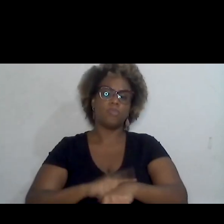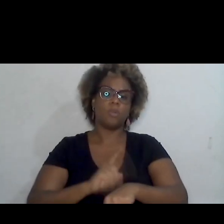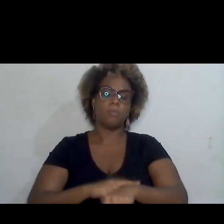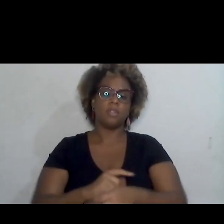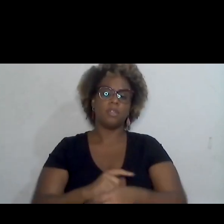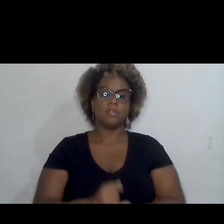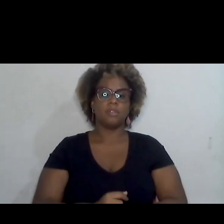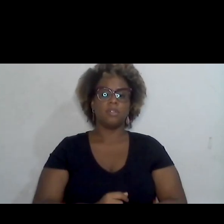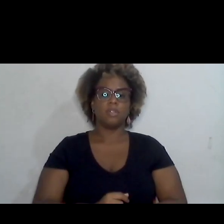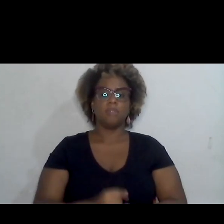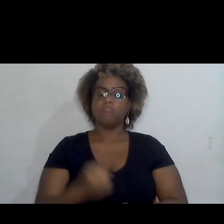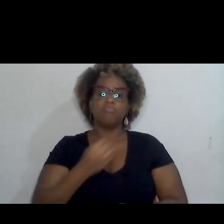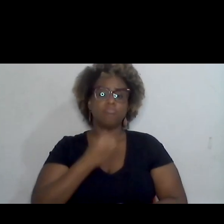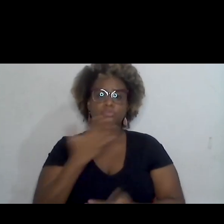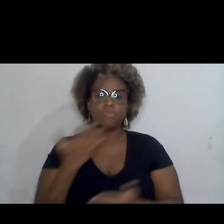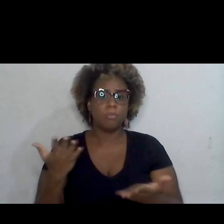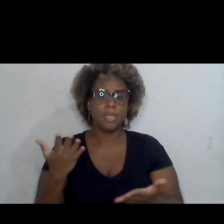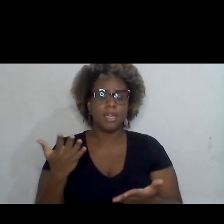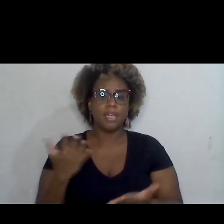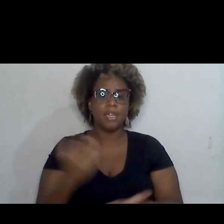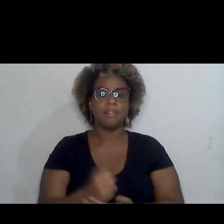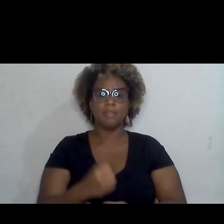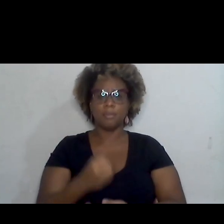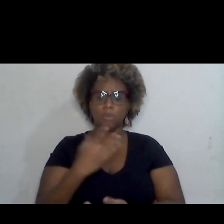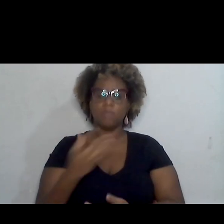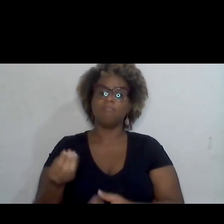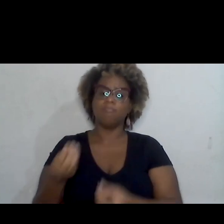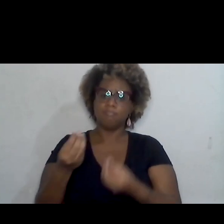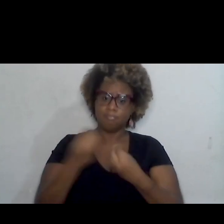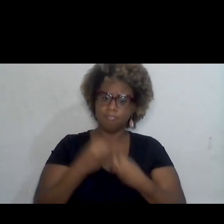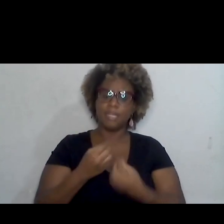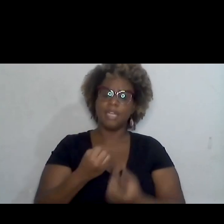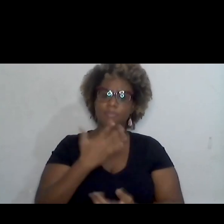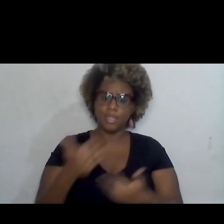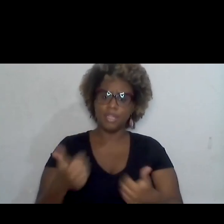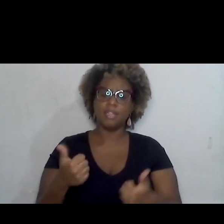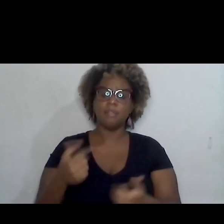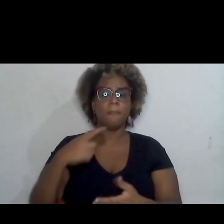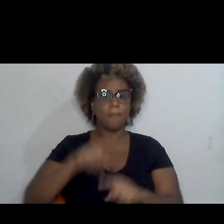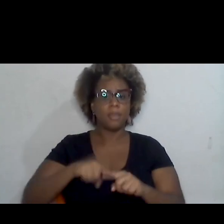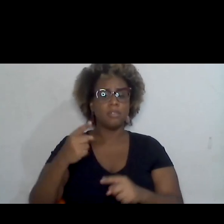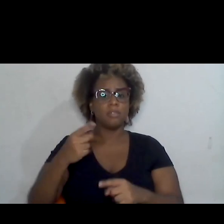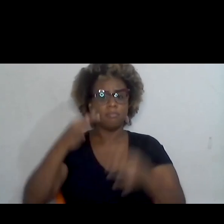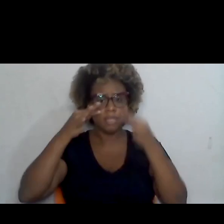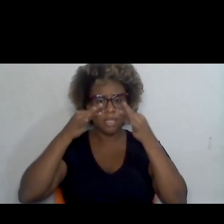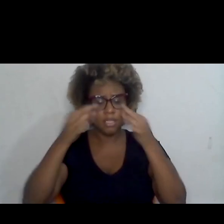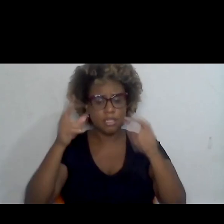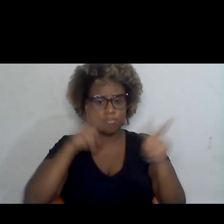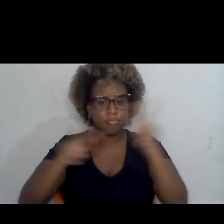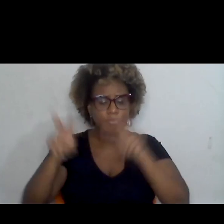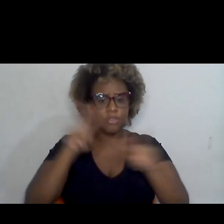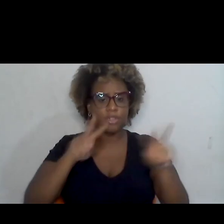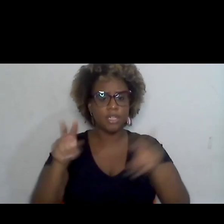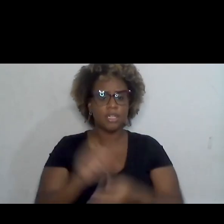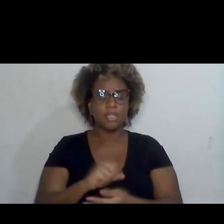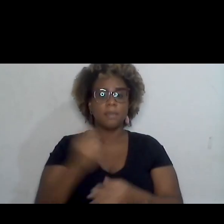e tudo bem, elas têm que vir, elas são bem-vindas, a gente está aqui para escutar. Mas a gente não pode descolar quando eu apresento um planejamento da